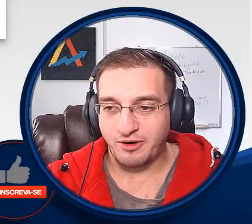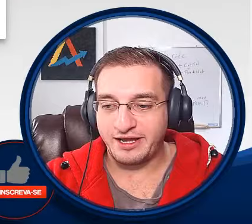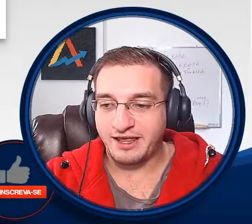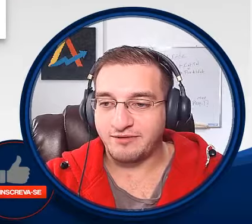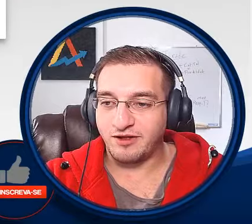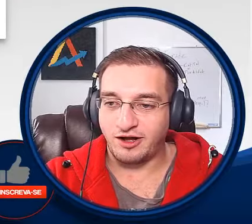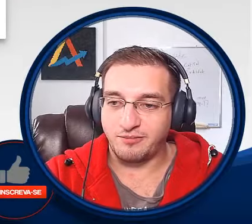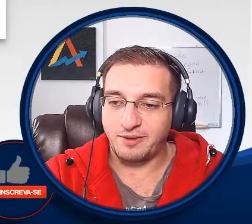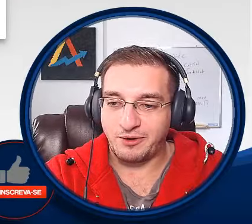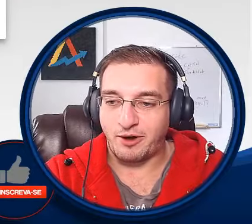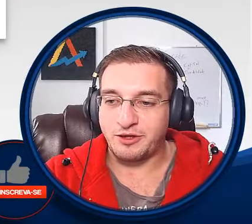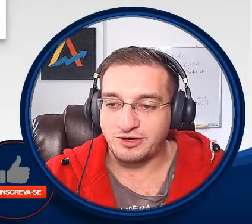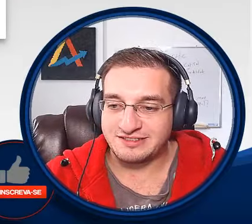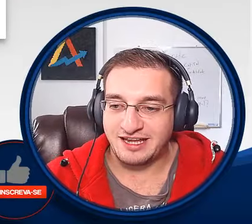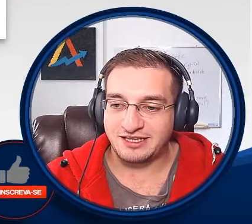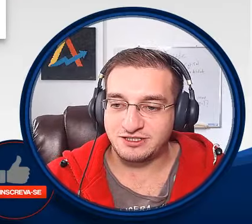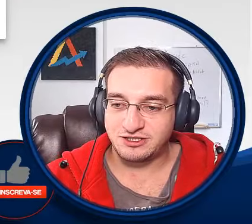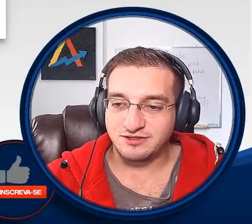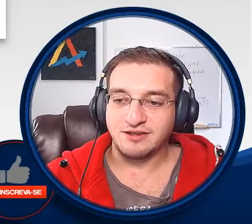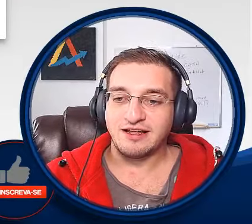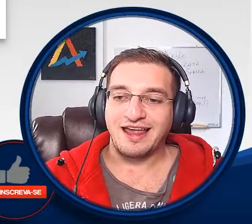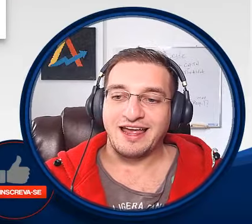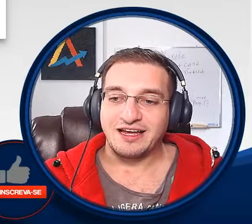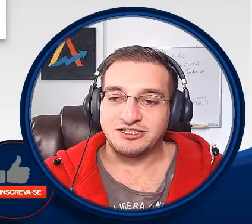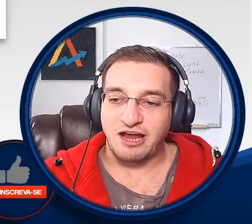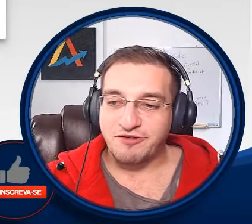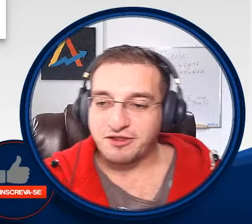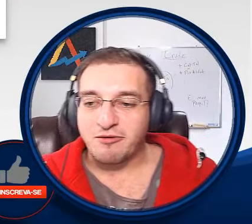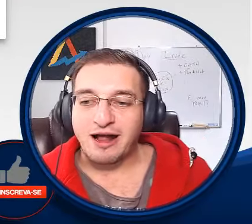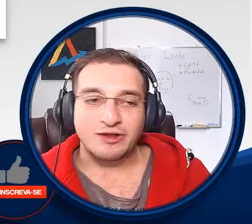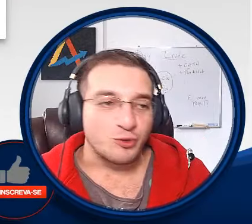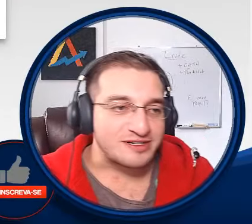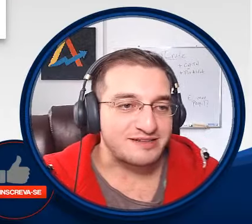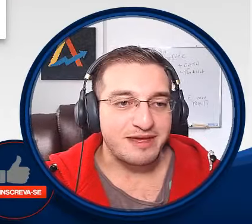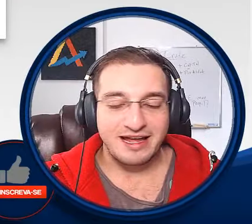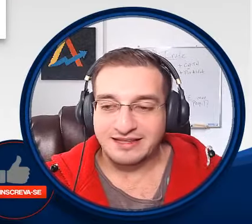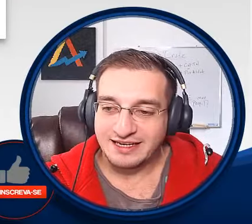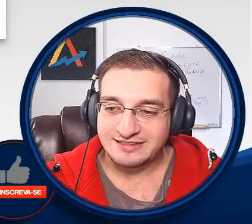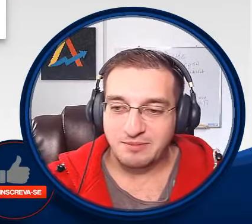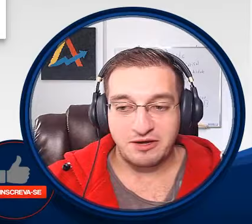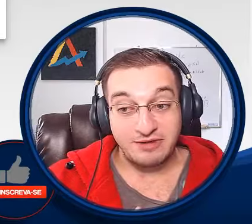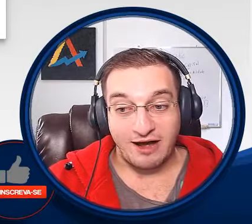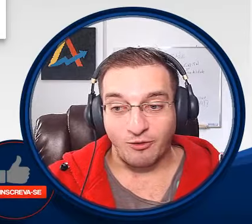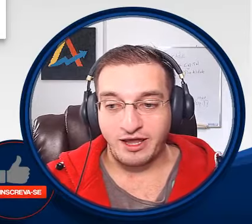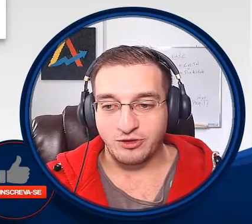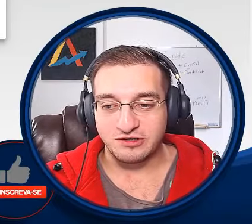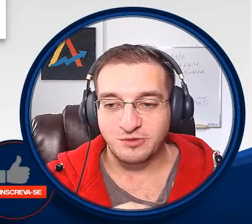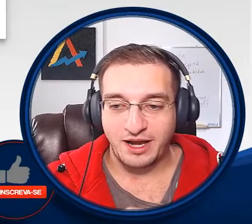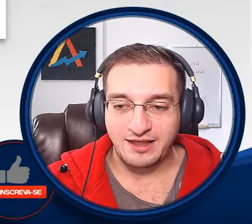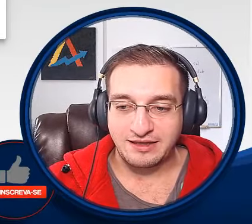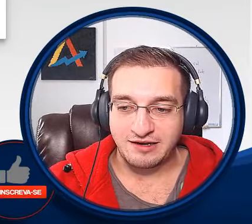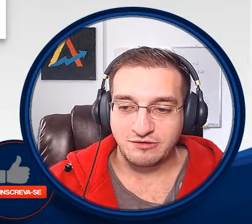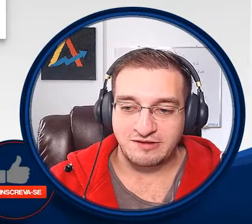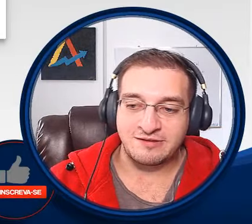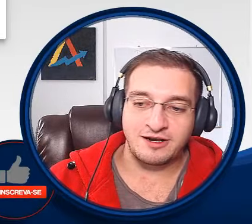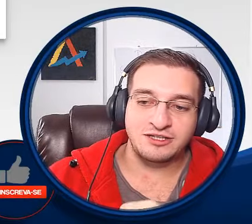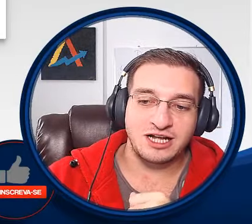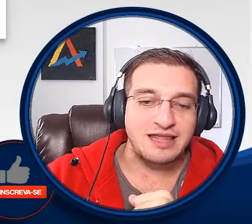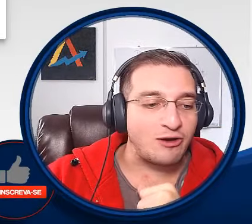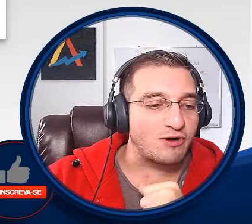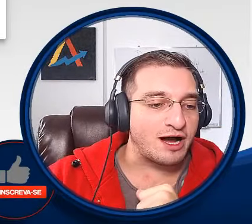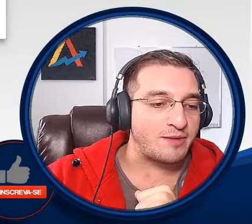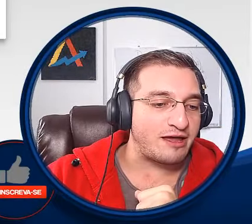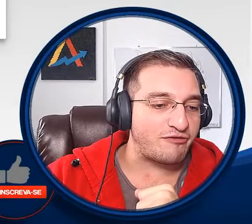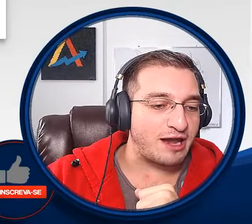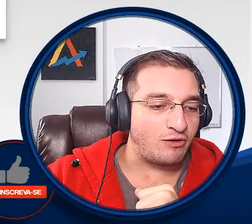17 e 11 tá bom ainda, hein? Ó, Emanuel entrou às 7. Jefferson tá com 14,63. Também não tá ruim, hein? 12,43. O Cícero